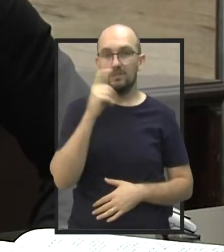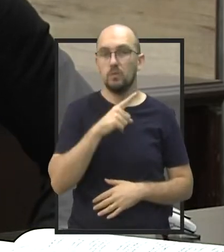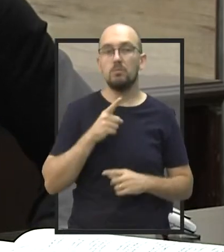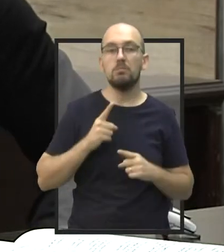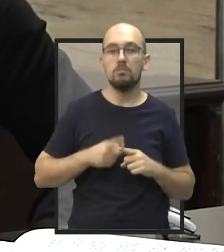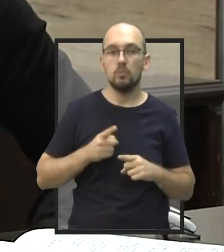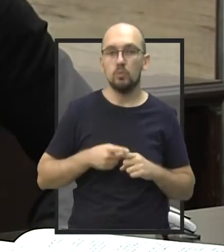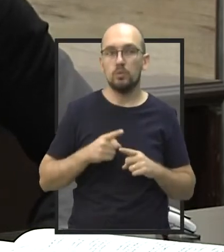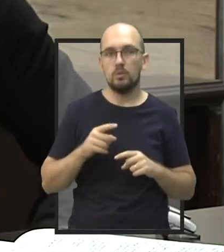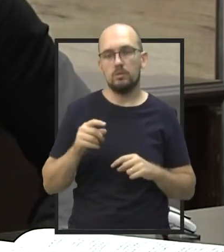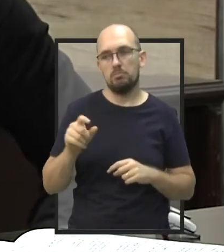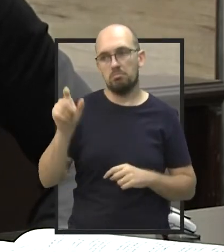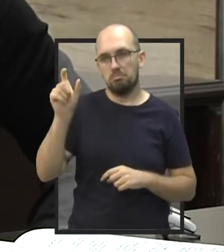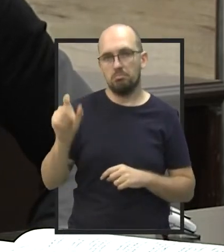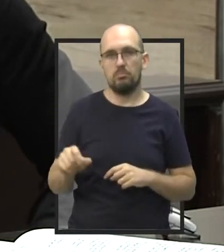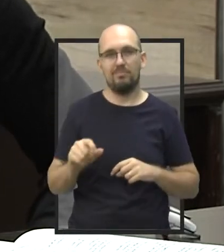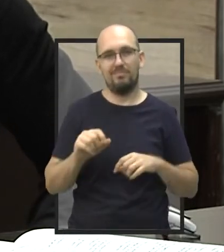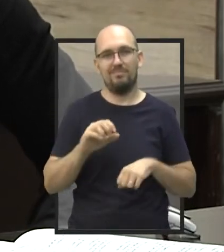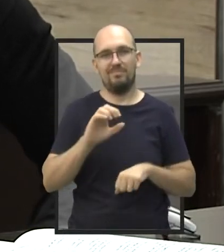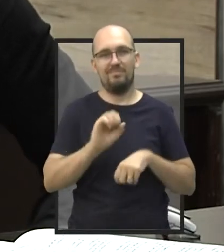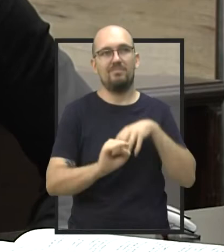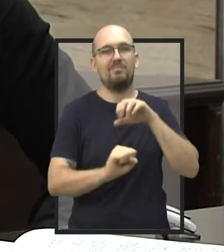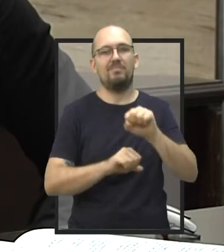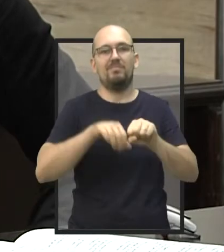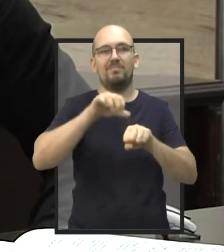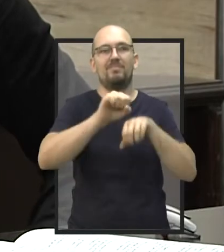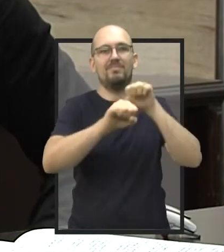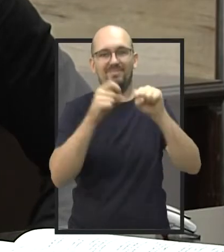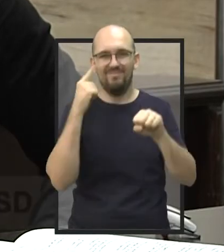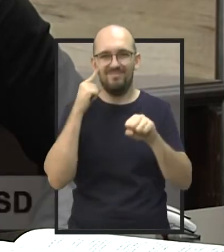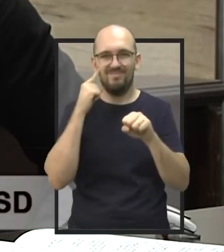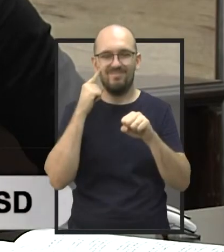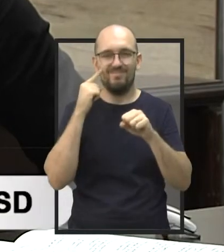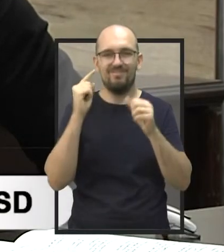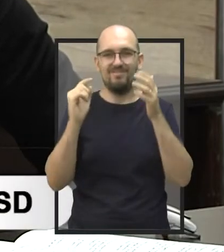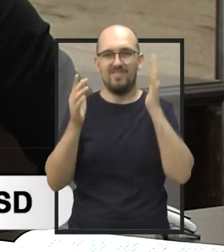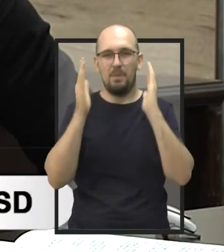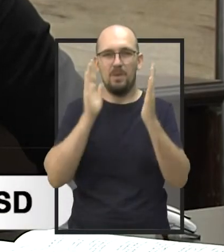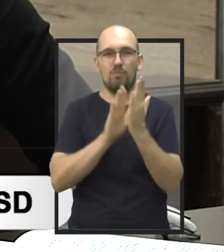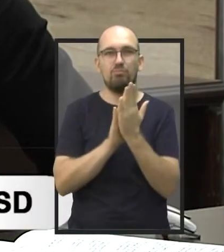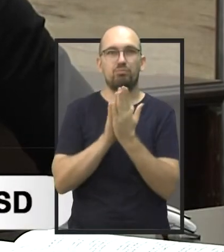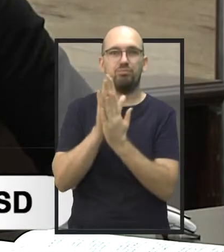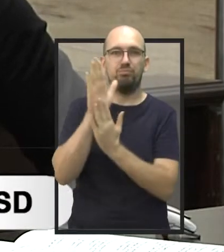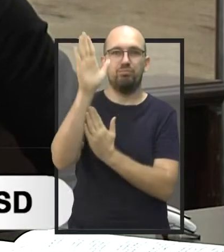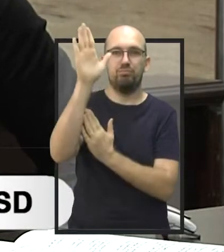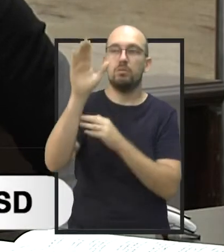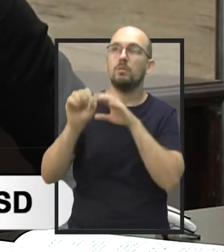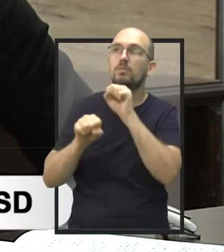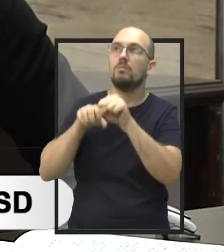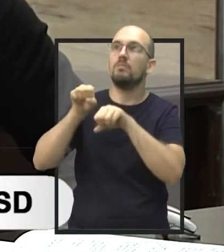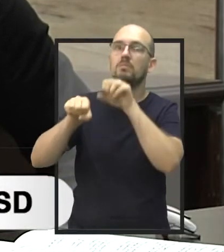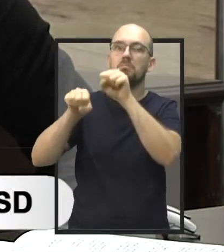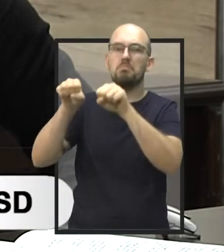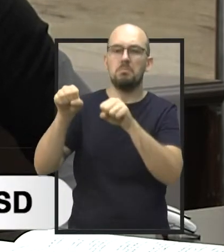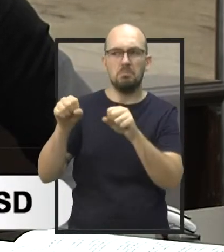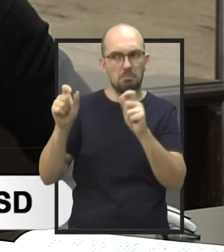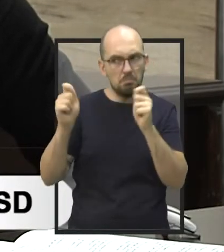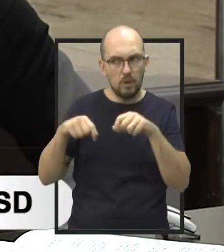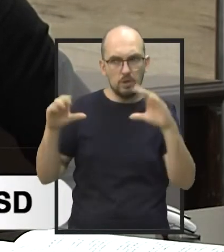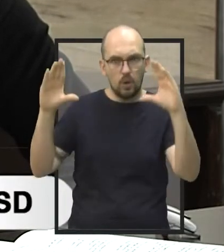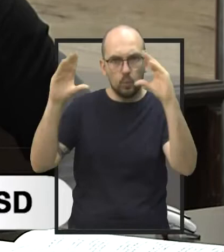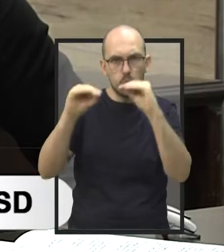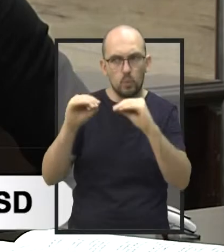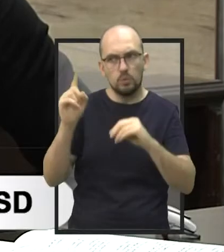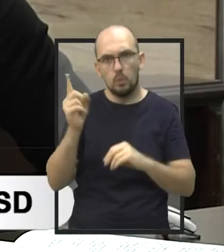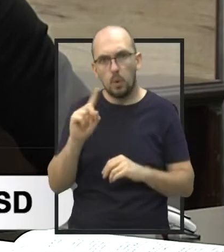o trocador, o eletricista, naquele carrinho que sobe, leva eles para cima, se eles têm alguma dificuldade, né, para